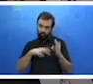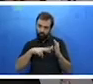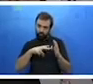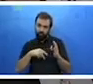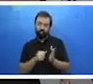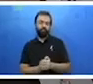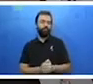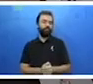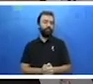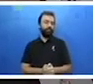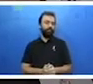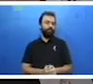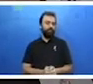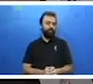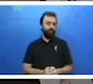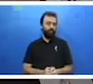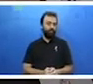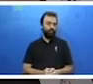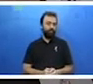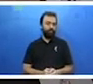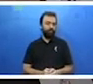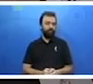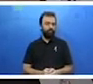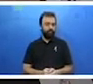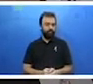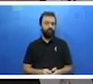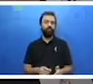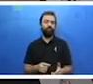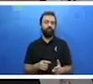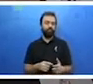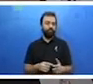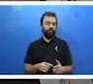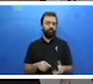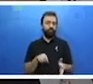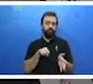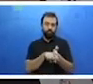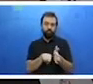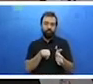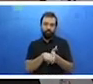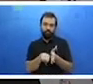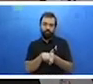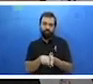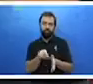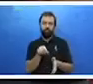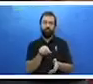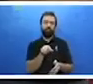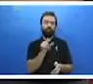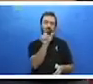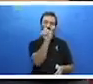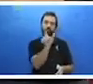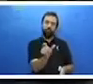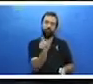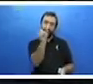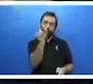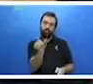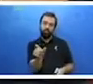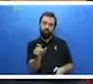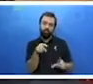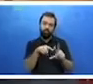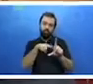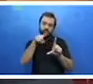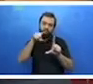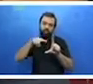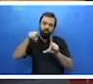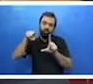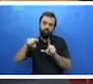a página 170. Vamos resolver questões de análise de gráfico juntos e em casa. Vocês